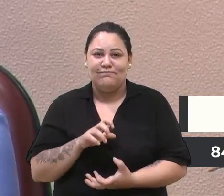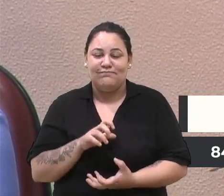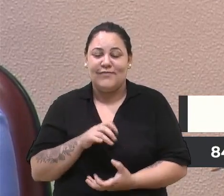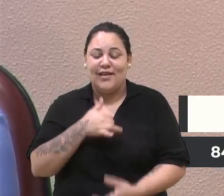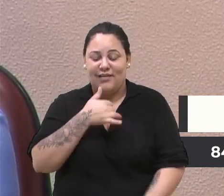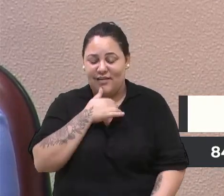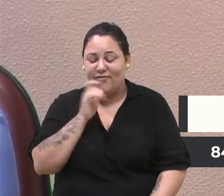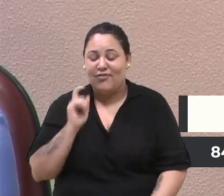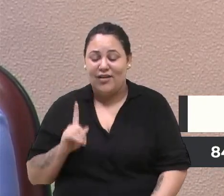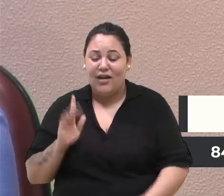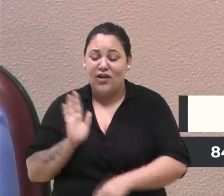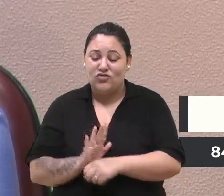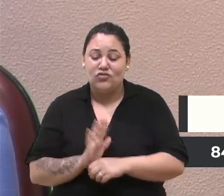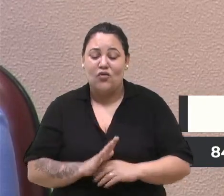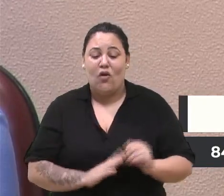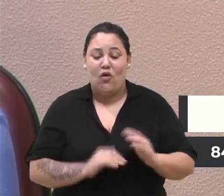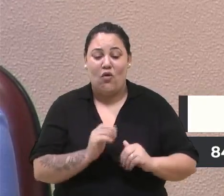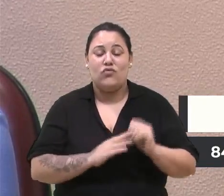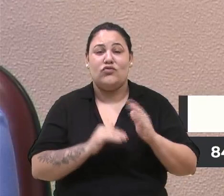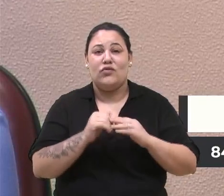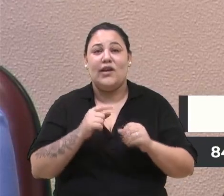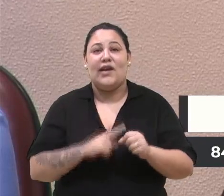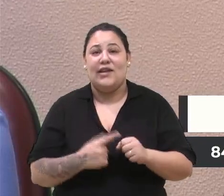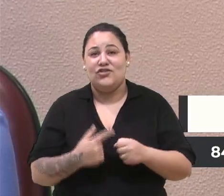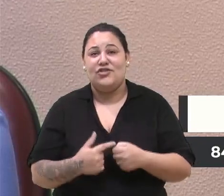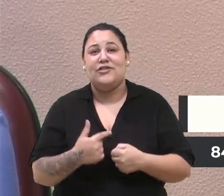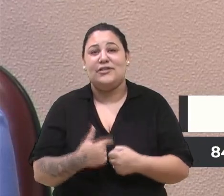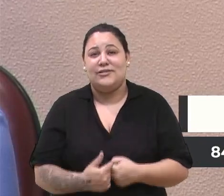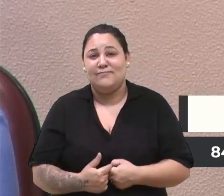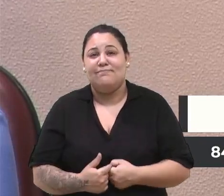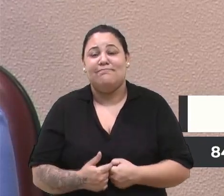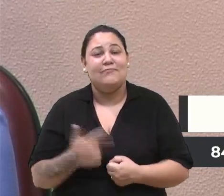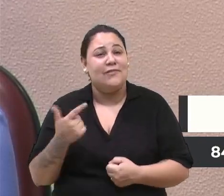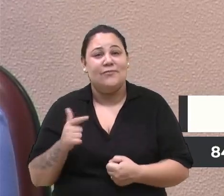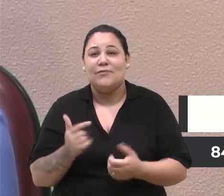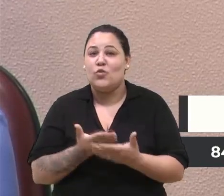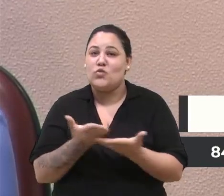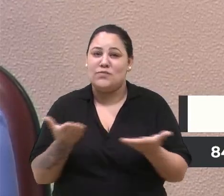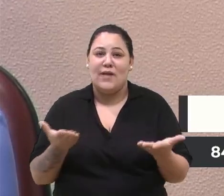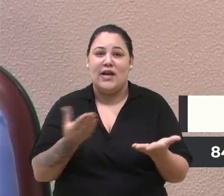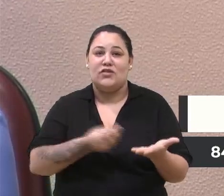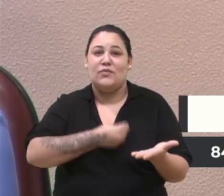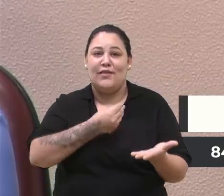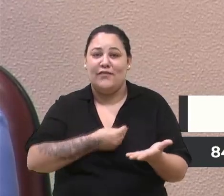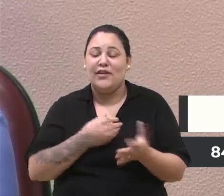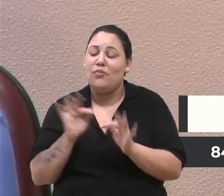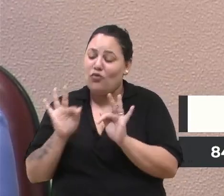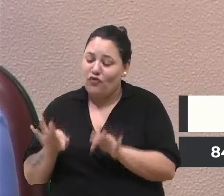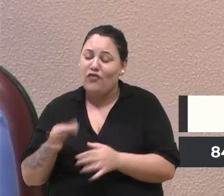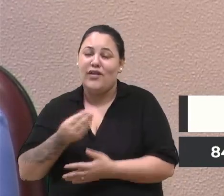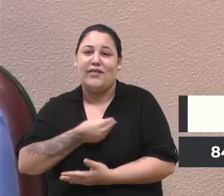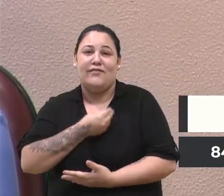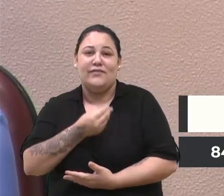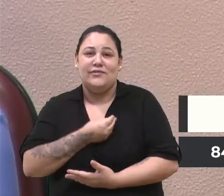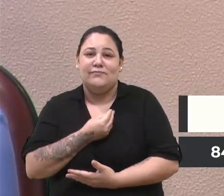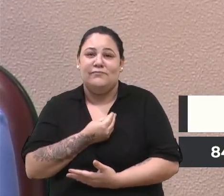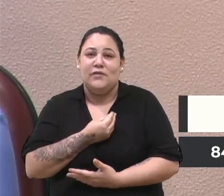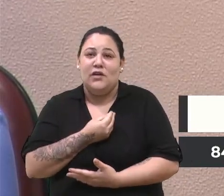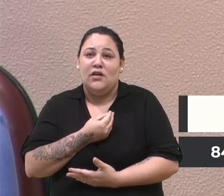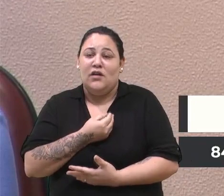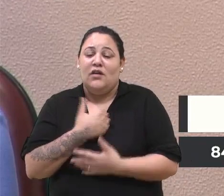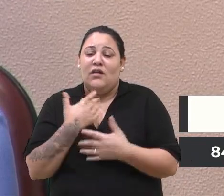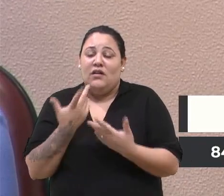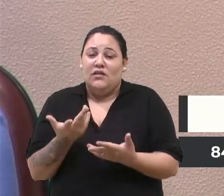Quem construiu a nossa cidade não ter um espaço para a sua vida, para o final da sua vida. Então, tomara que